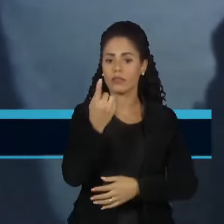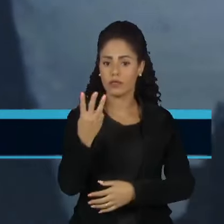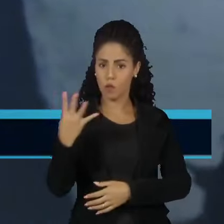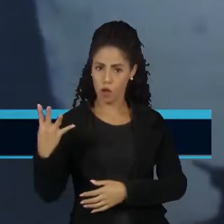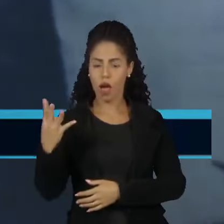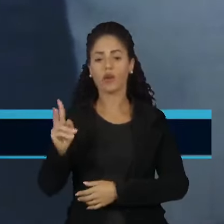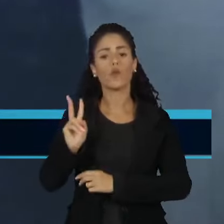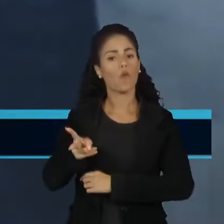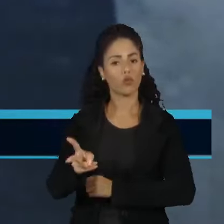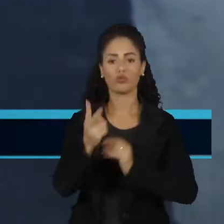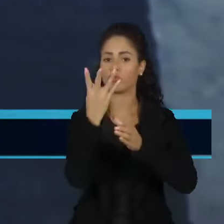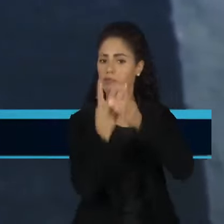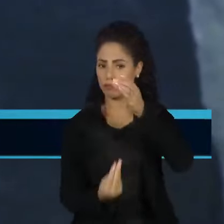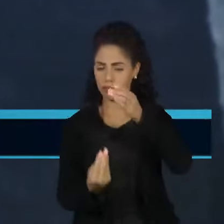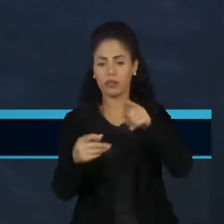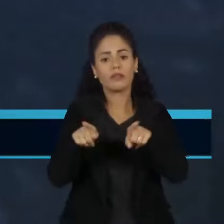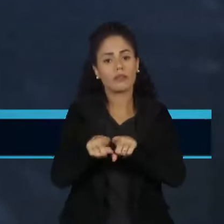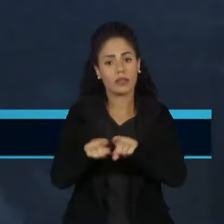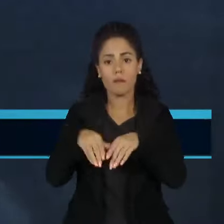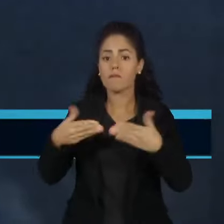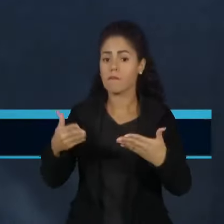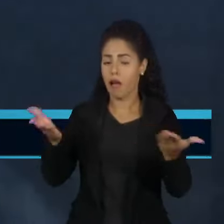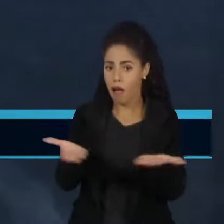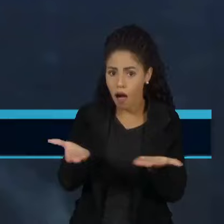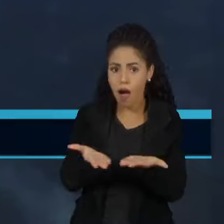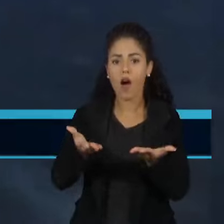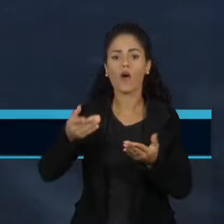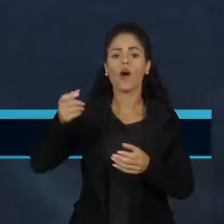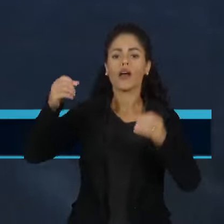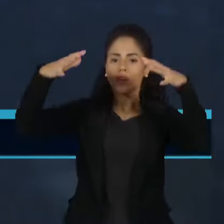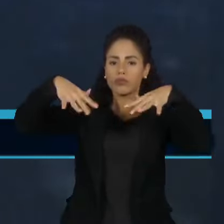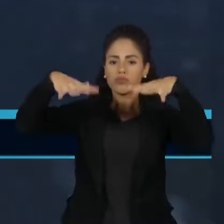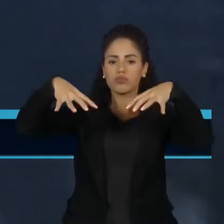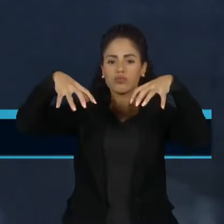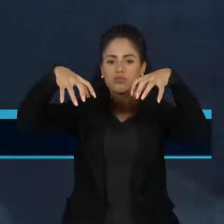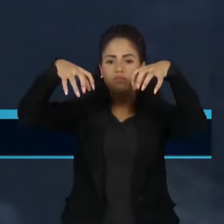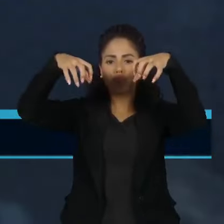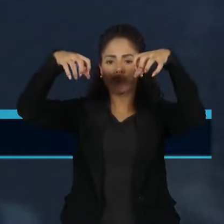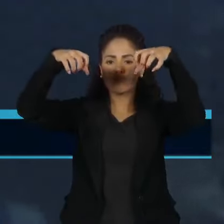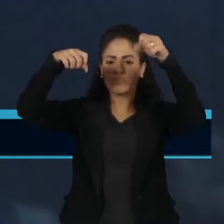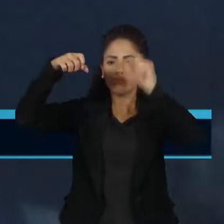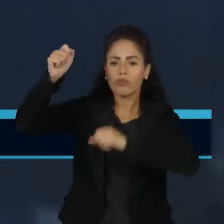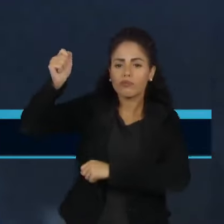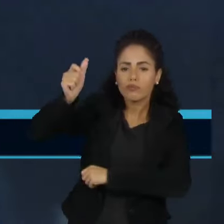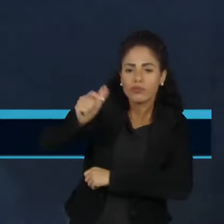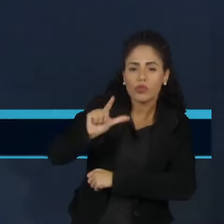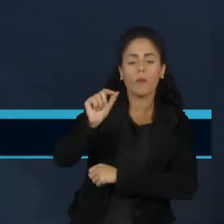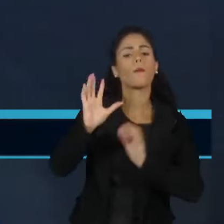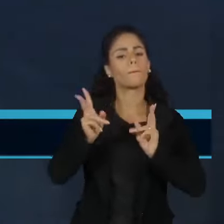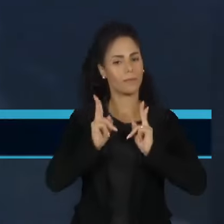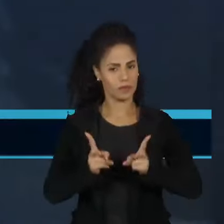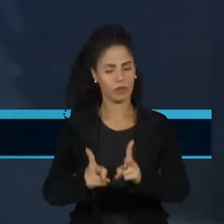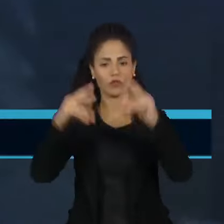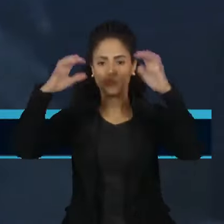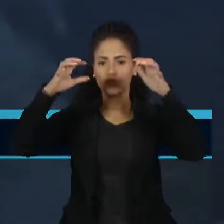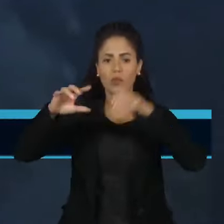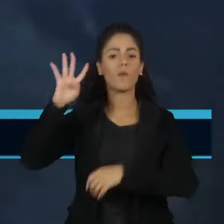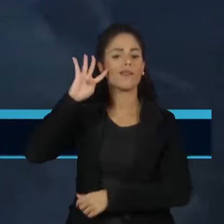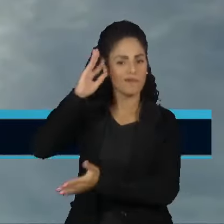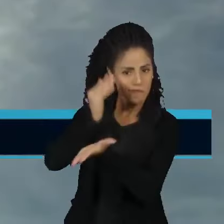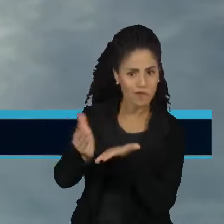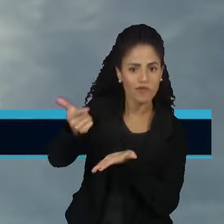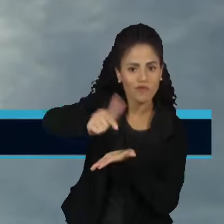134 continuam desaparecidas. Apesar do sol que voltou a brilhar no estado, a expectativa é de mais chuva a partir de